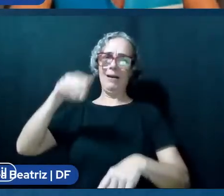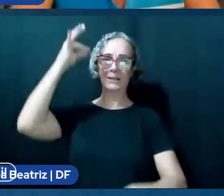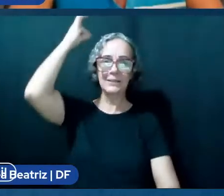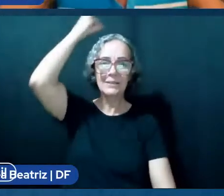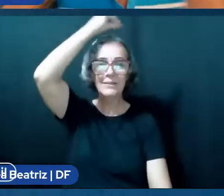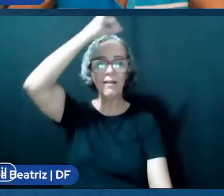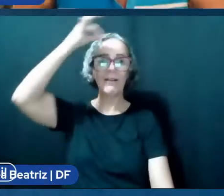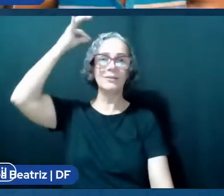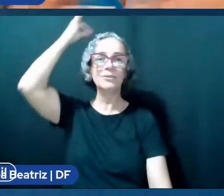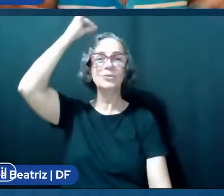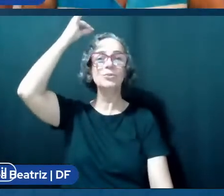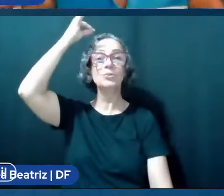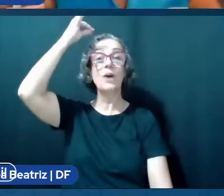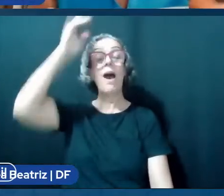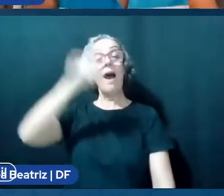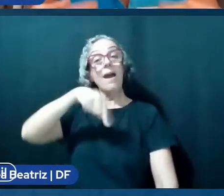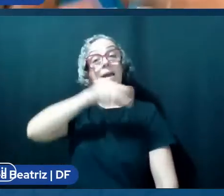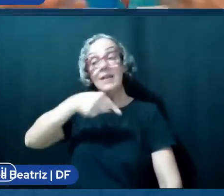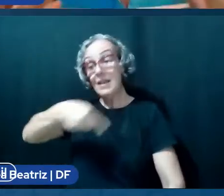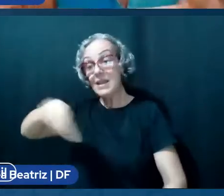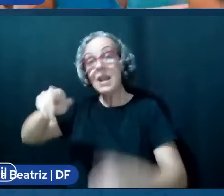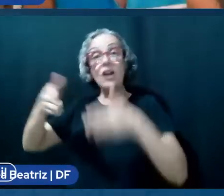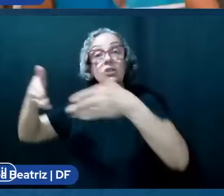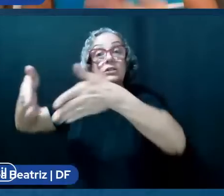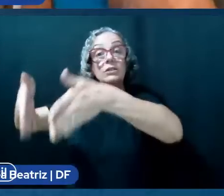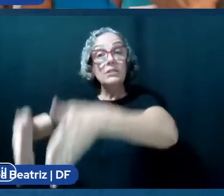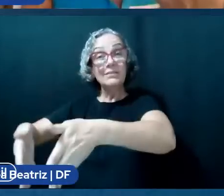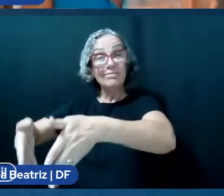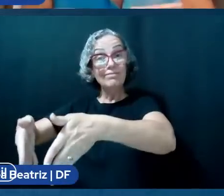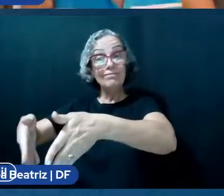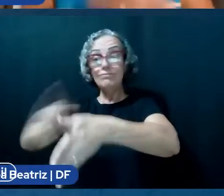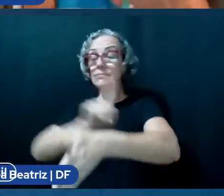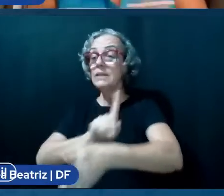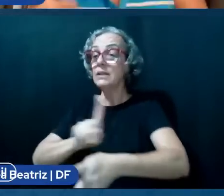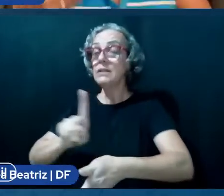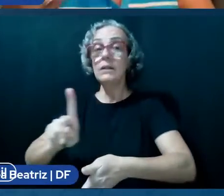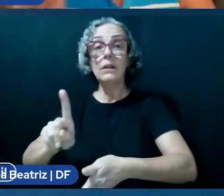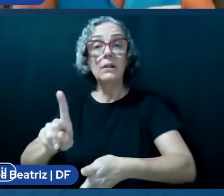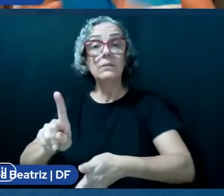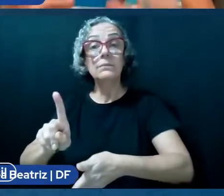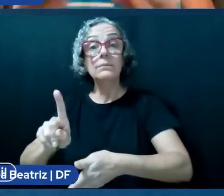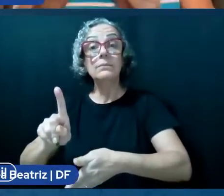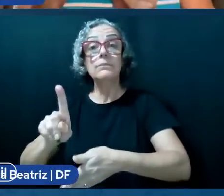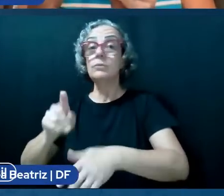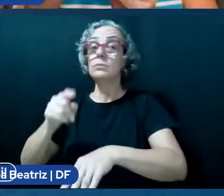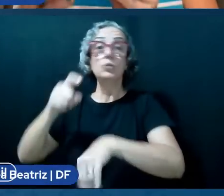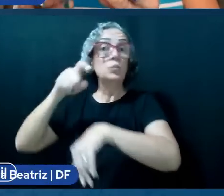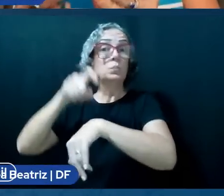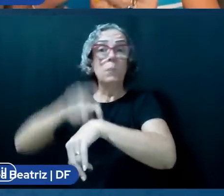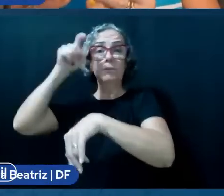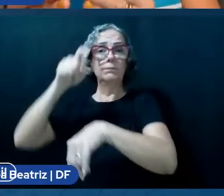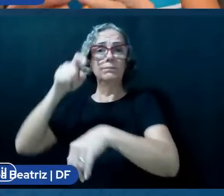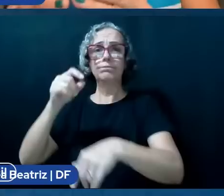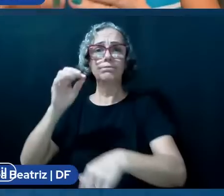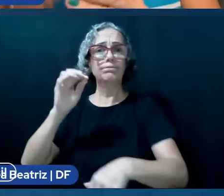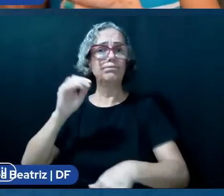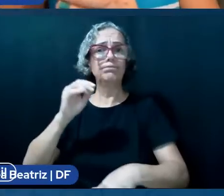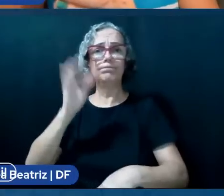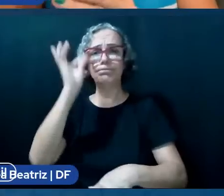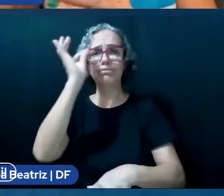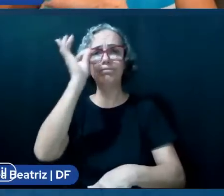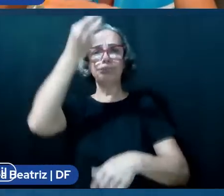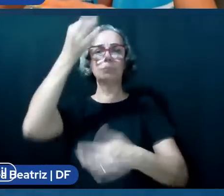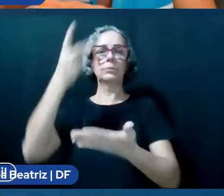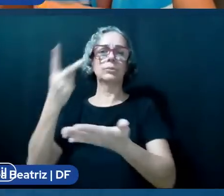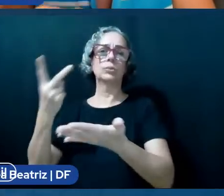quando chegavam lá, começavam a entrar nesse estado de êxtase, convulsionavam, e o interessante era que